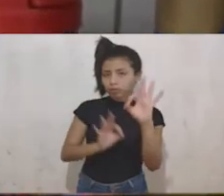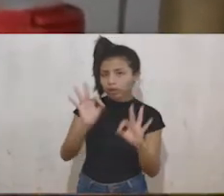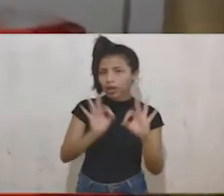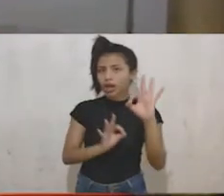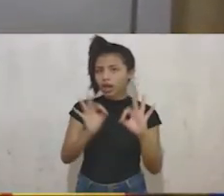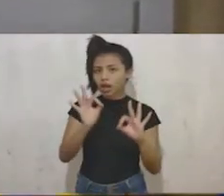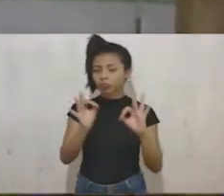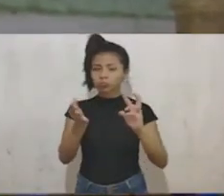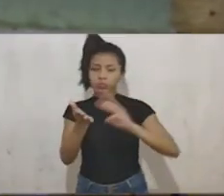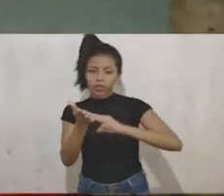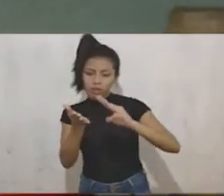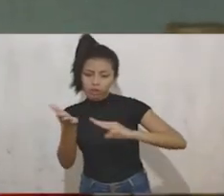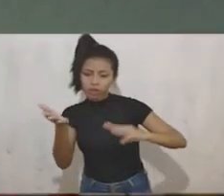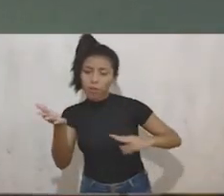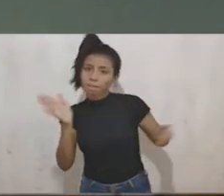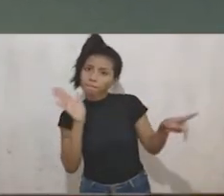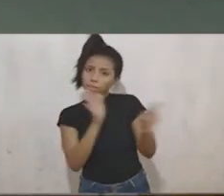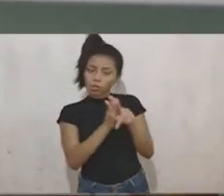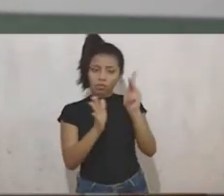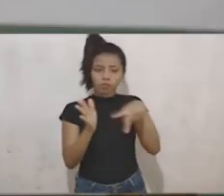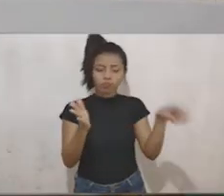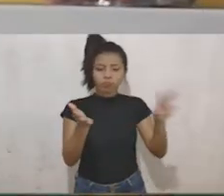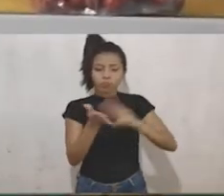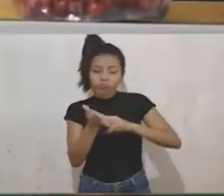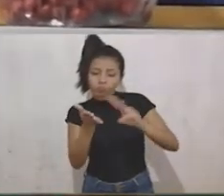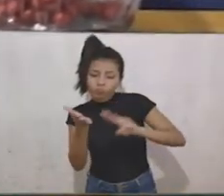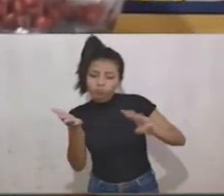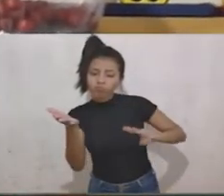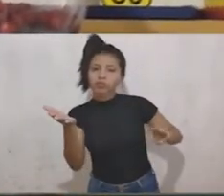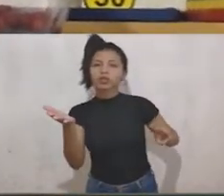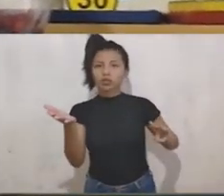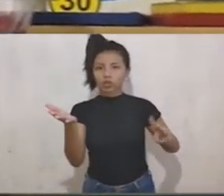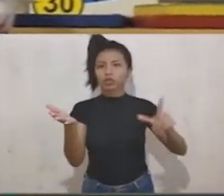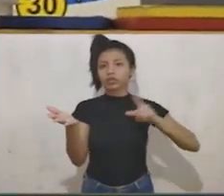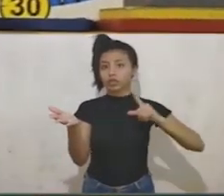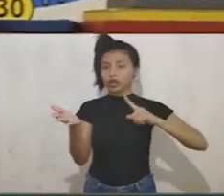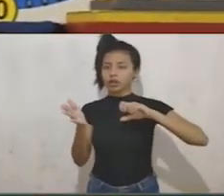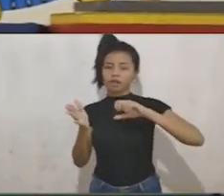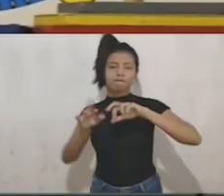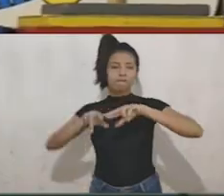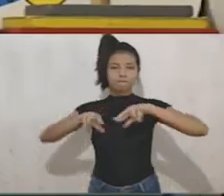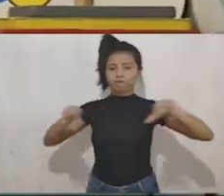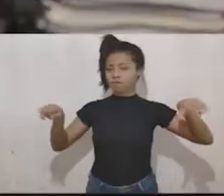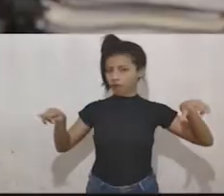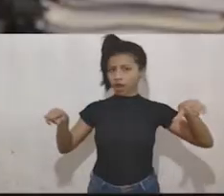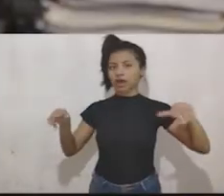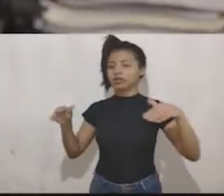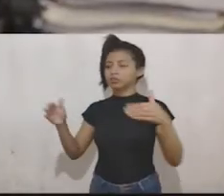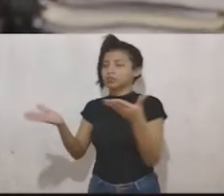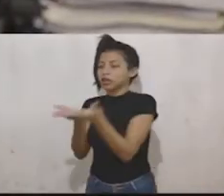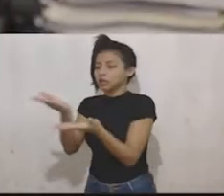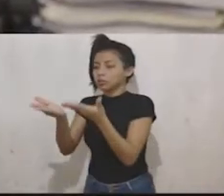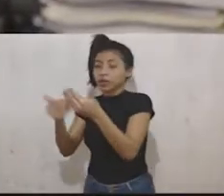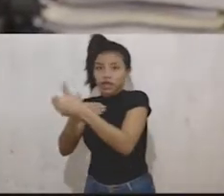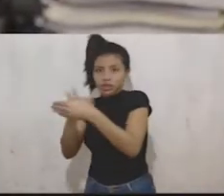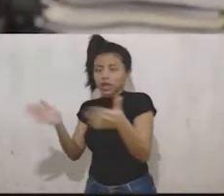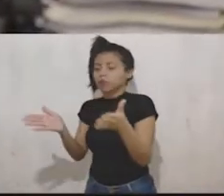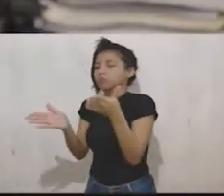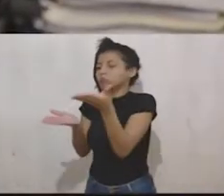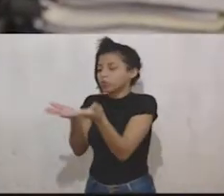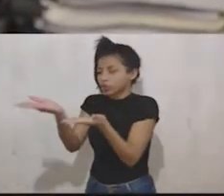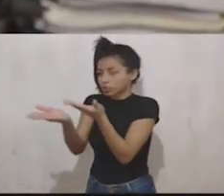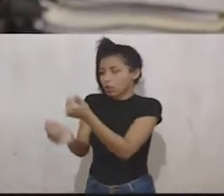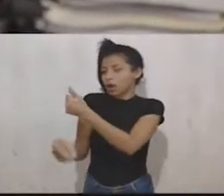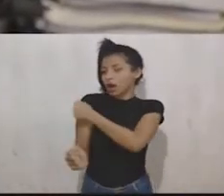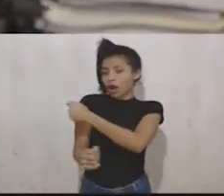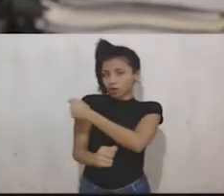essa preparação da sala, ela acontece de várias formas, dependendo do atendimento